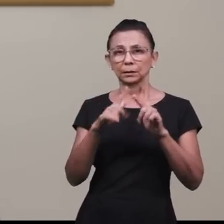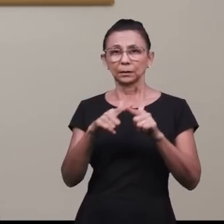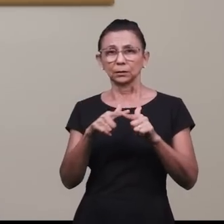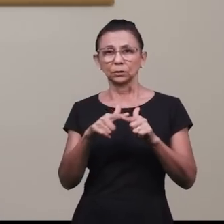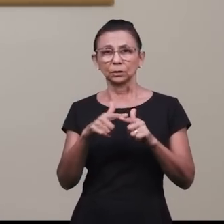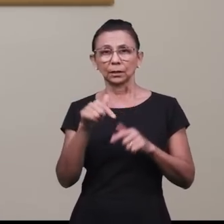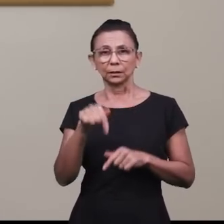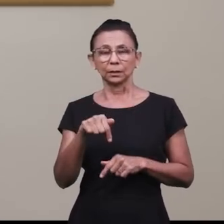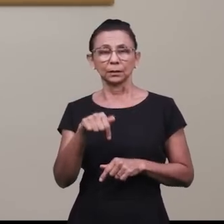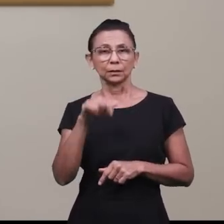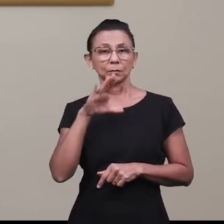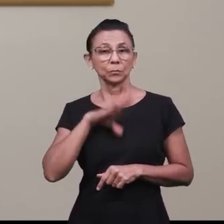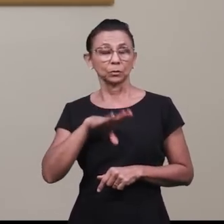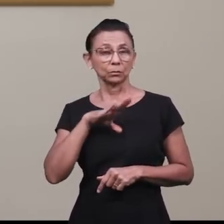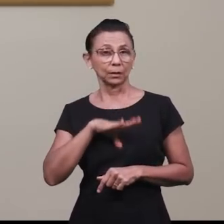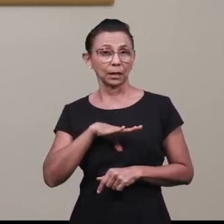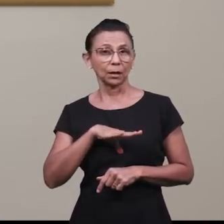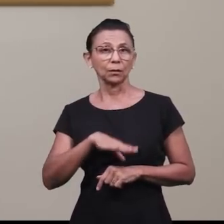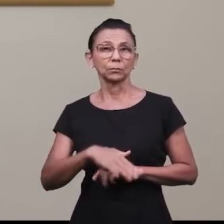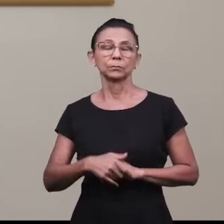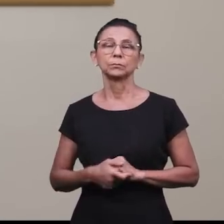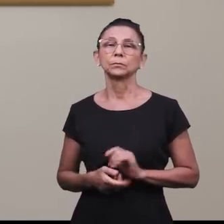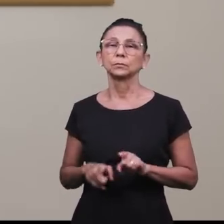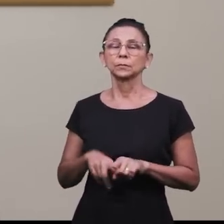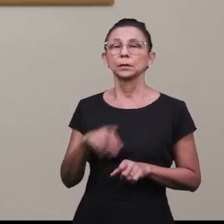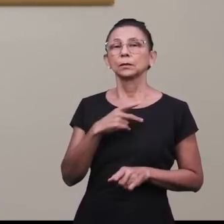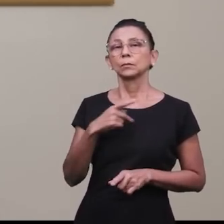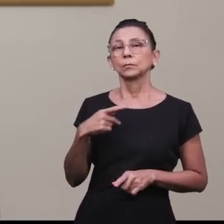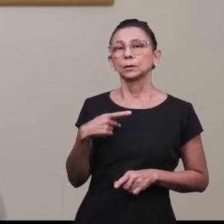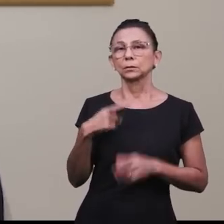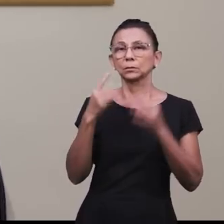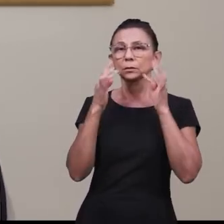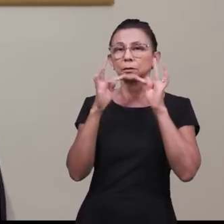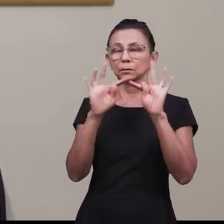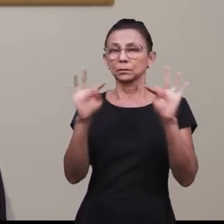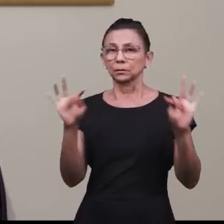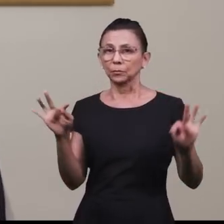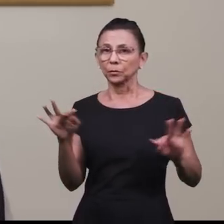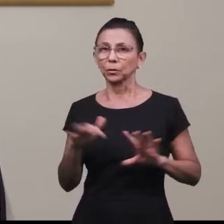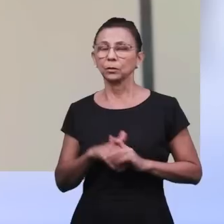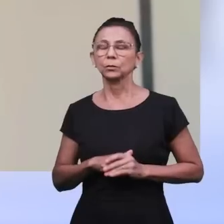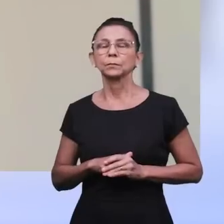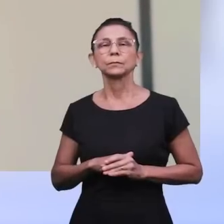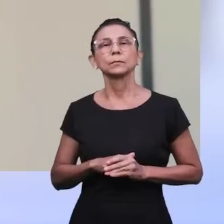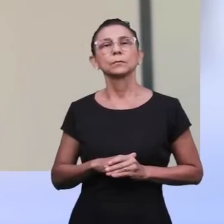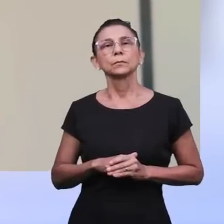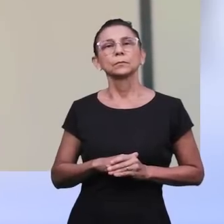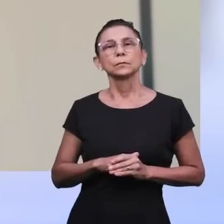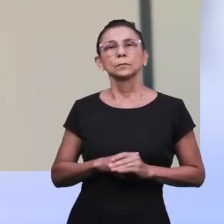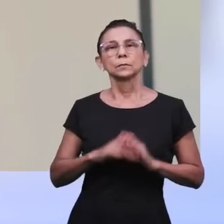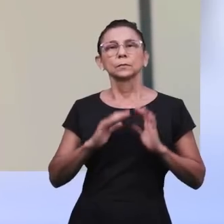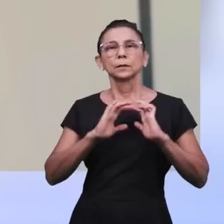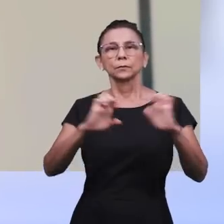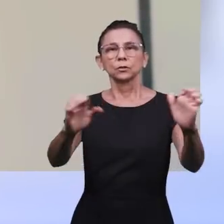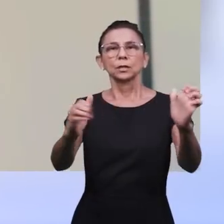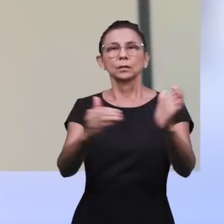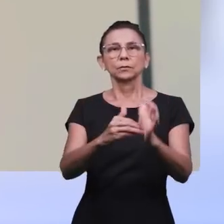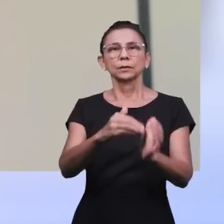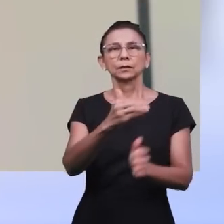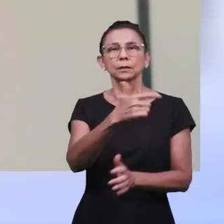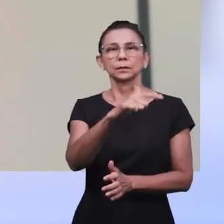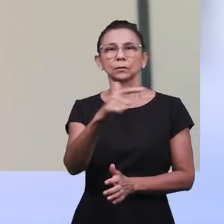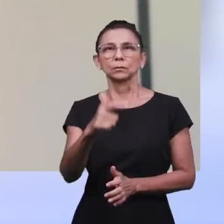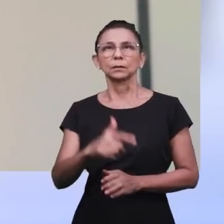implementação do trabalho do Evangelho Sem Fronteiras em Portugal e em outros lugares da Europa. Meus irmãos, a paz do Senhor